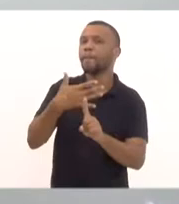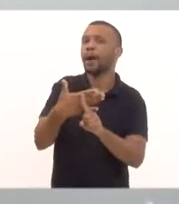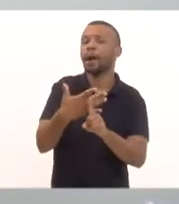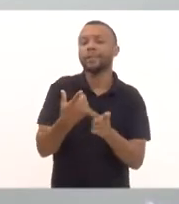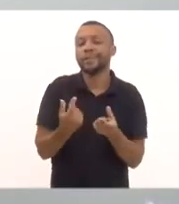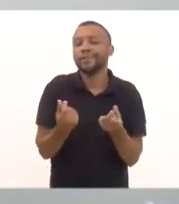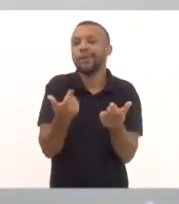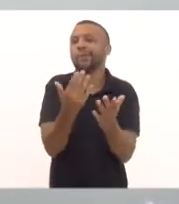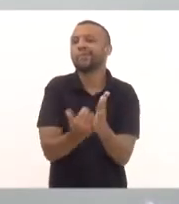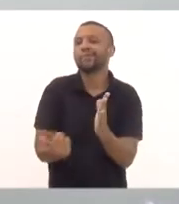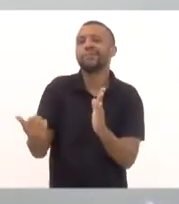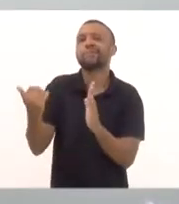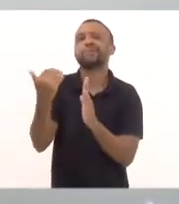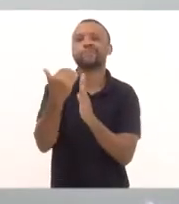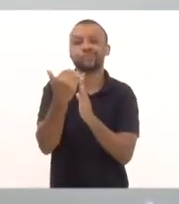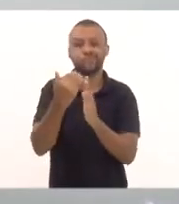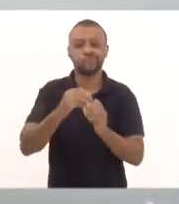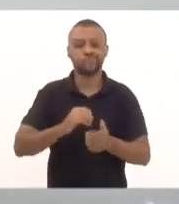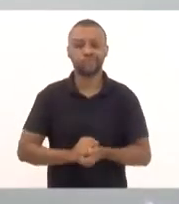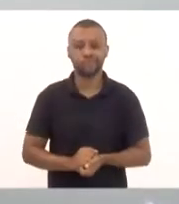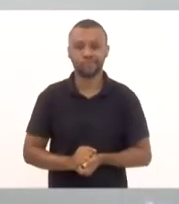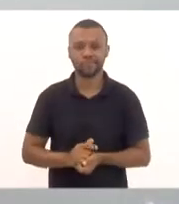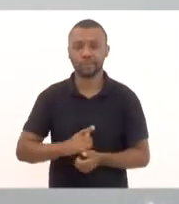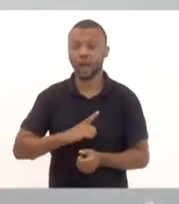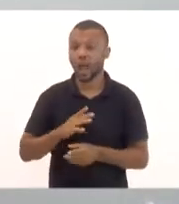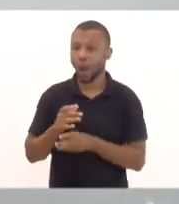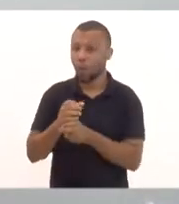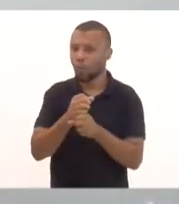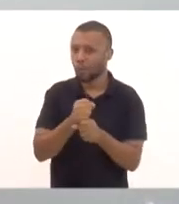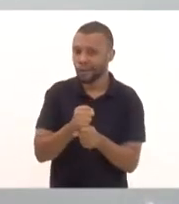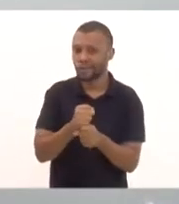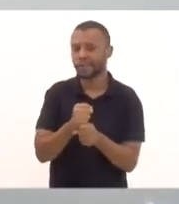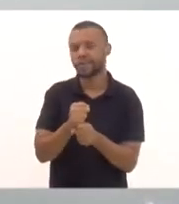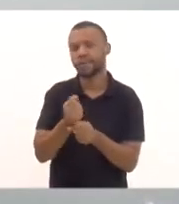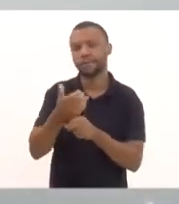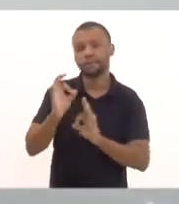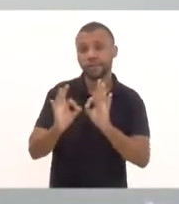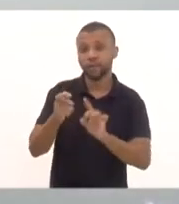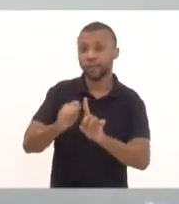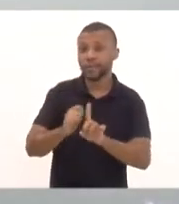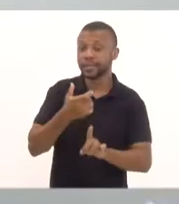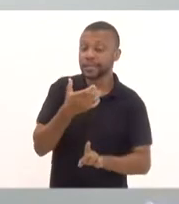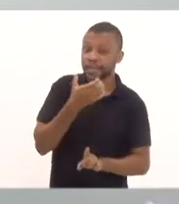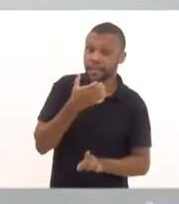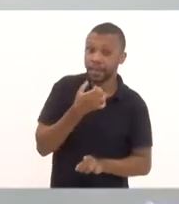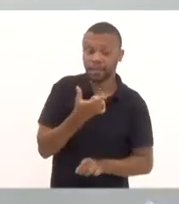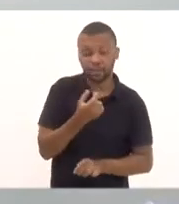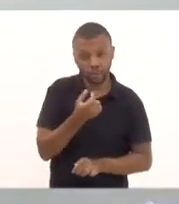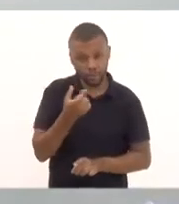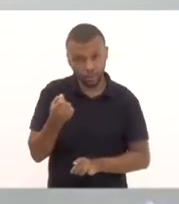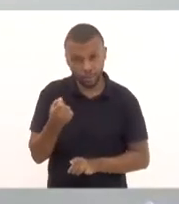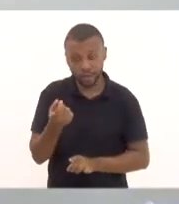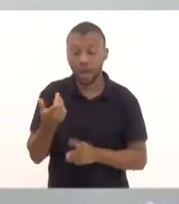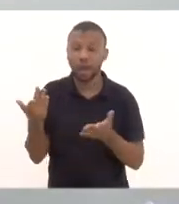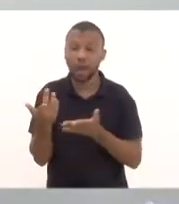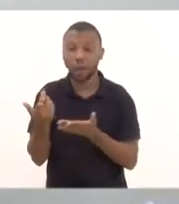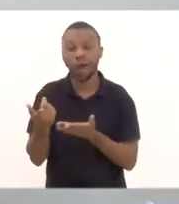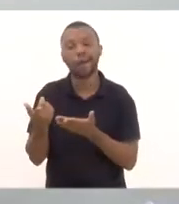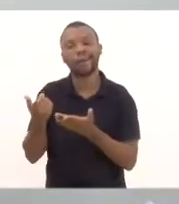acervado homologação feita em dezembro de 2020 e agora novamente dezembro de2001